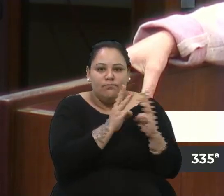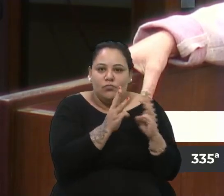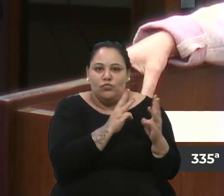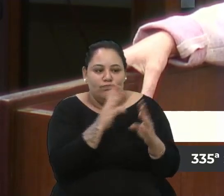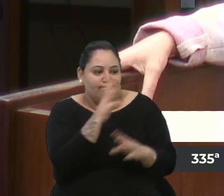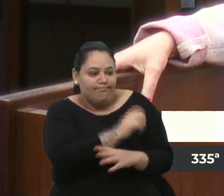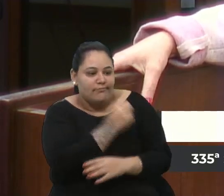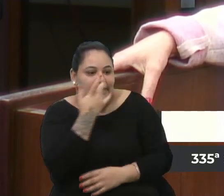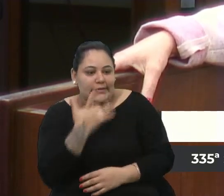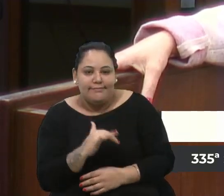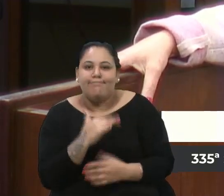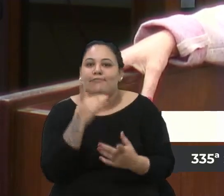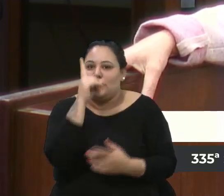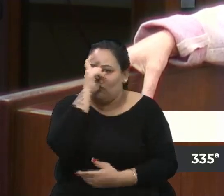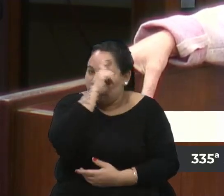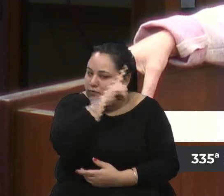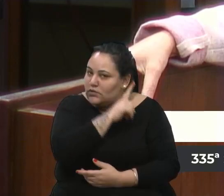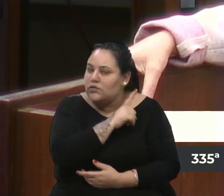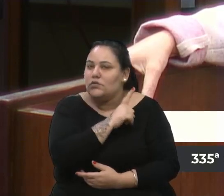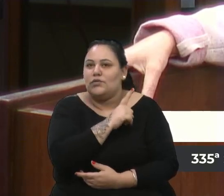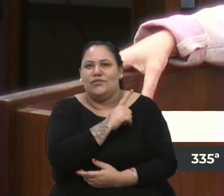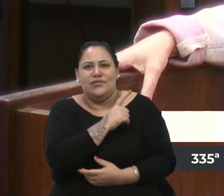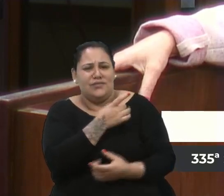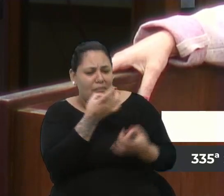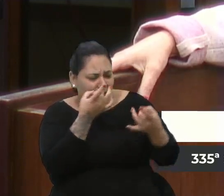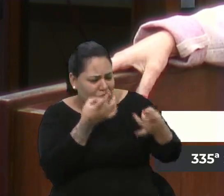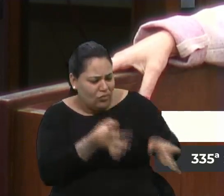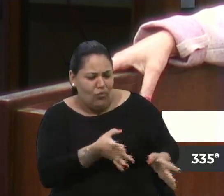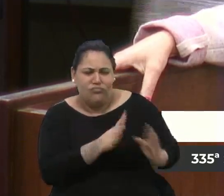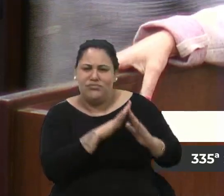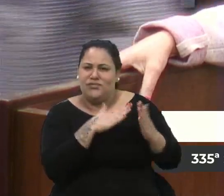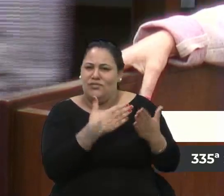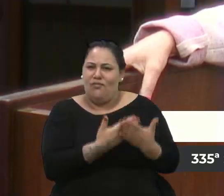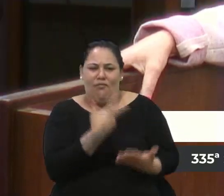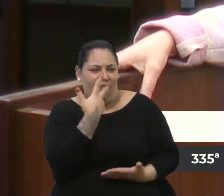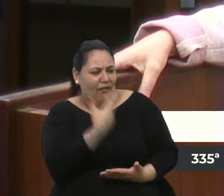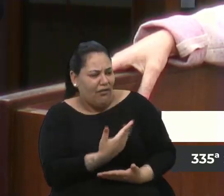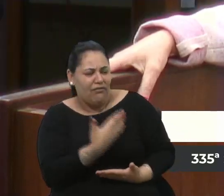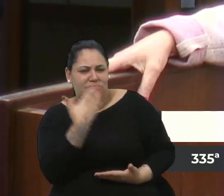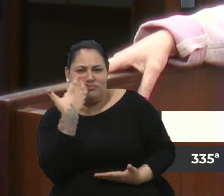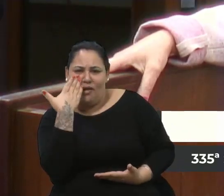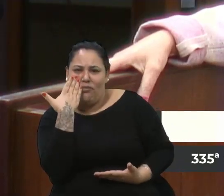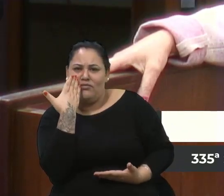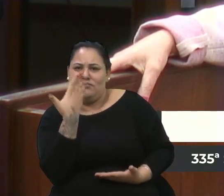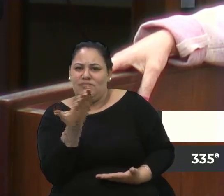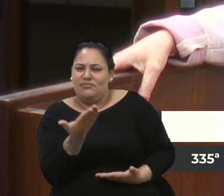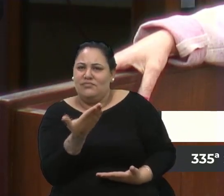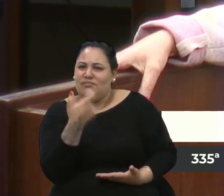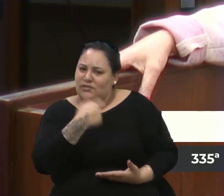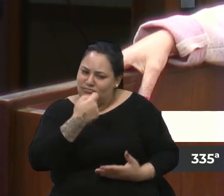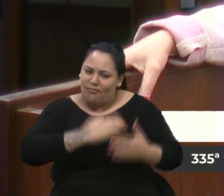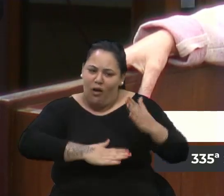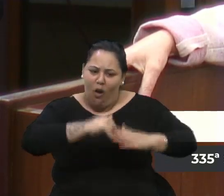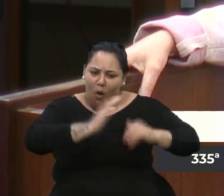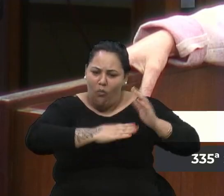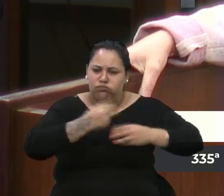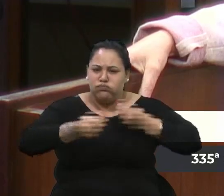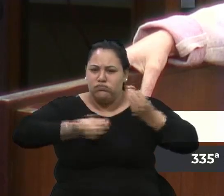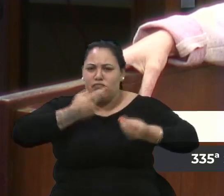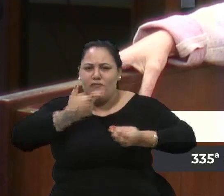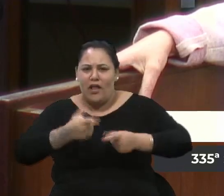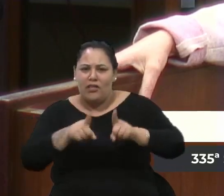uma situação assim de abandono naquela escola. E como eu volto a falar, não é